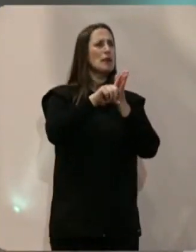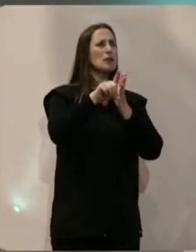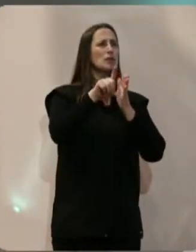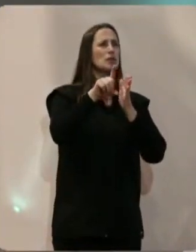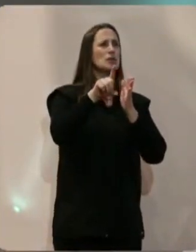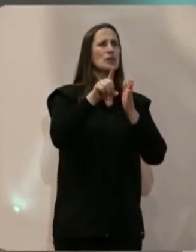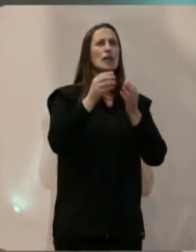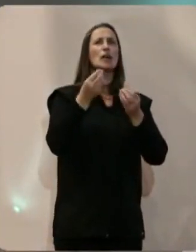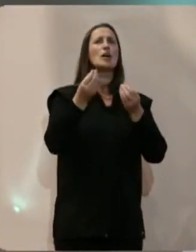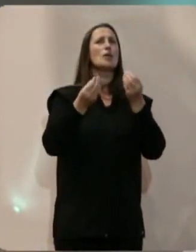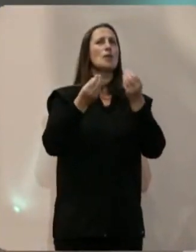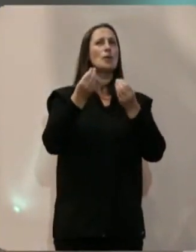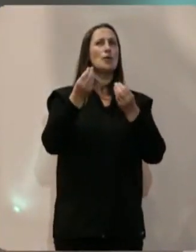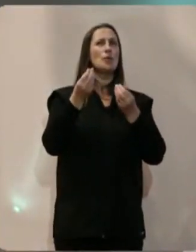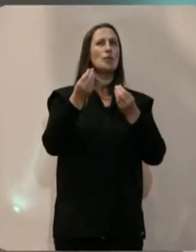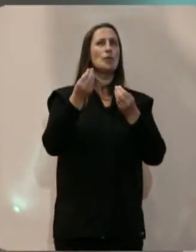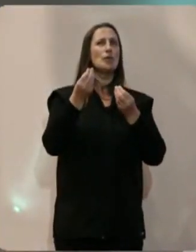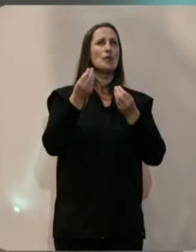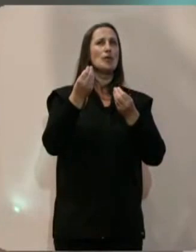suas orações?